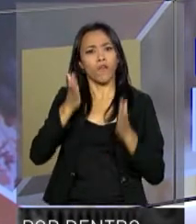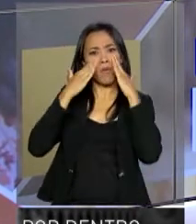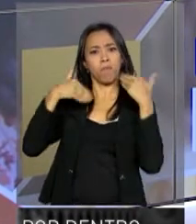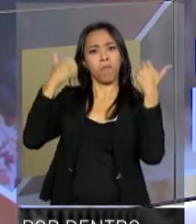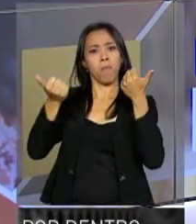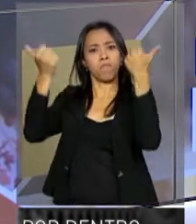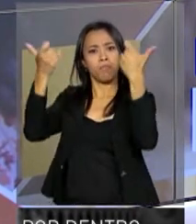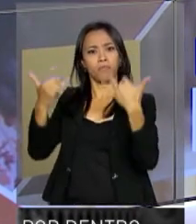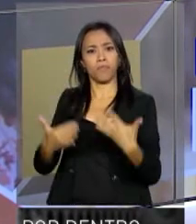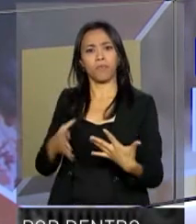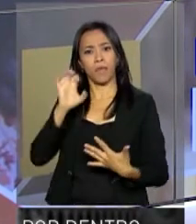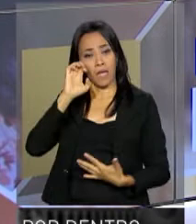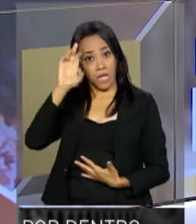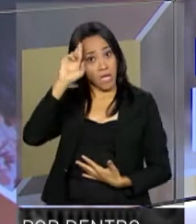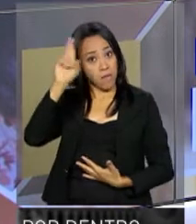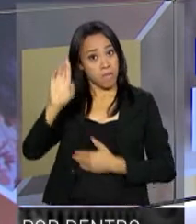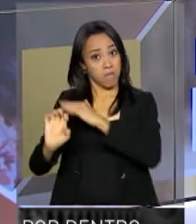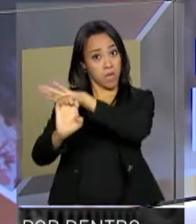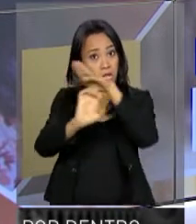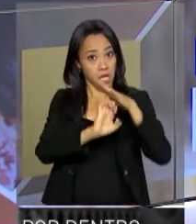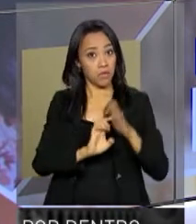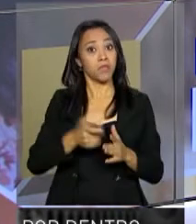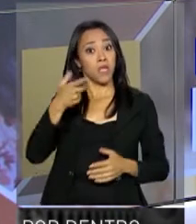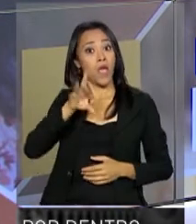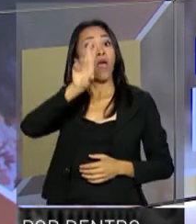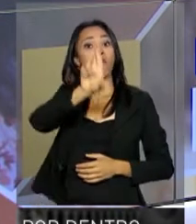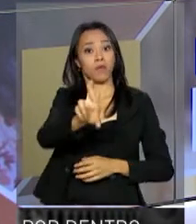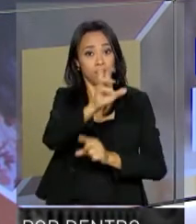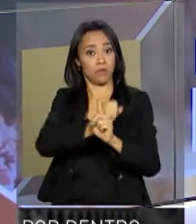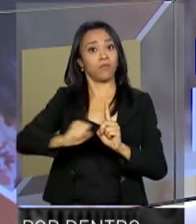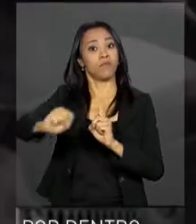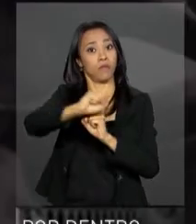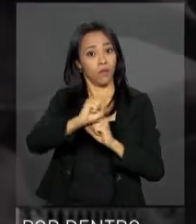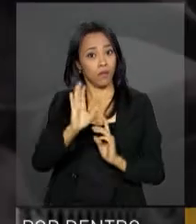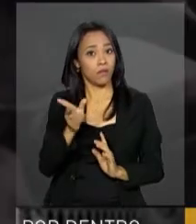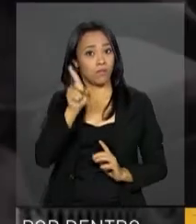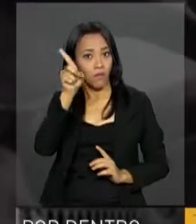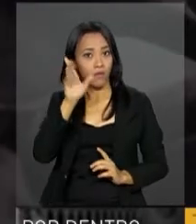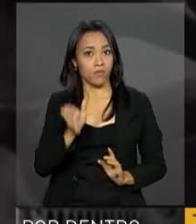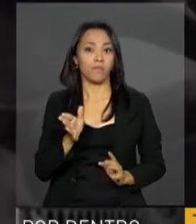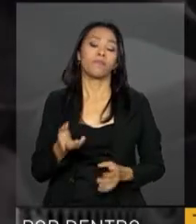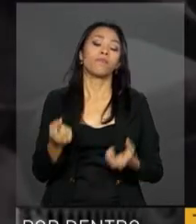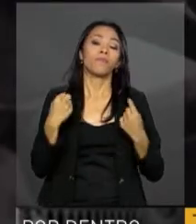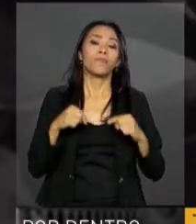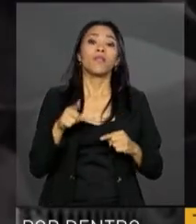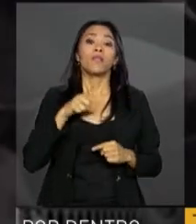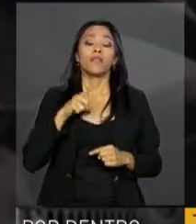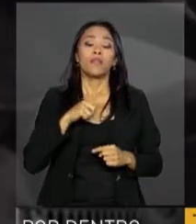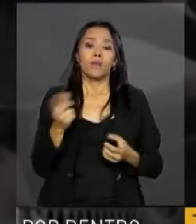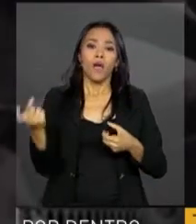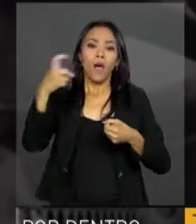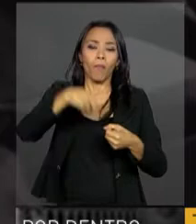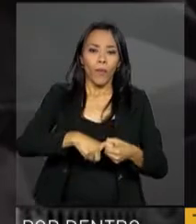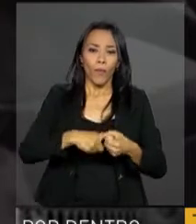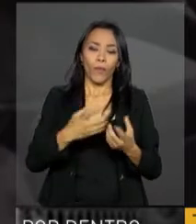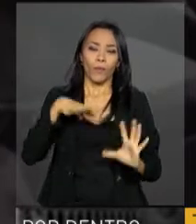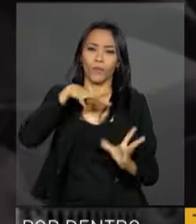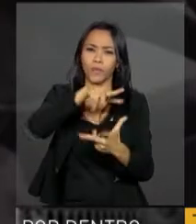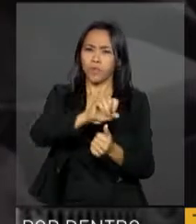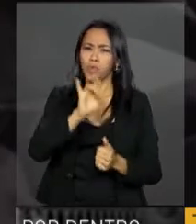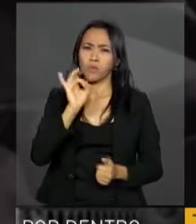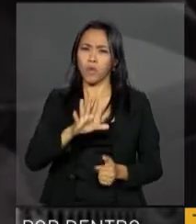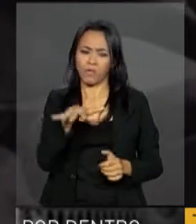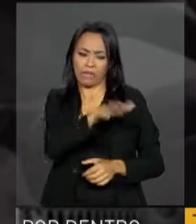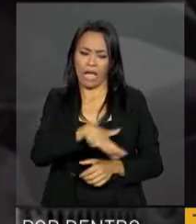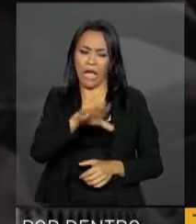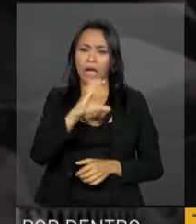para empresários e representantes da sociedade civil. Queremos cooperação internacional, não só no âmbito criminal, porque essa